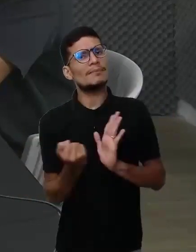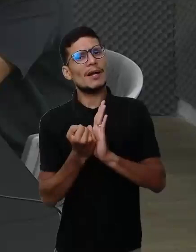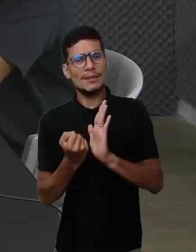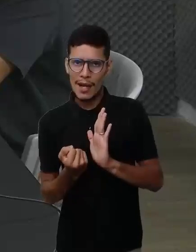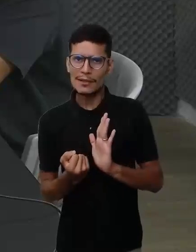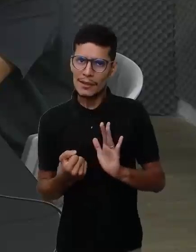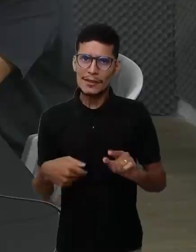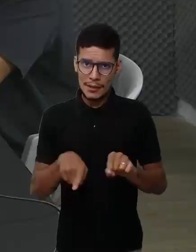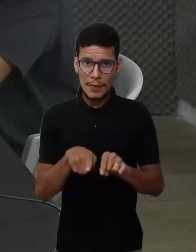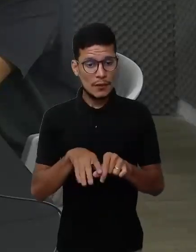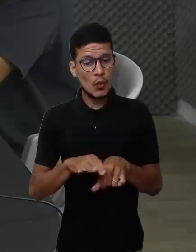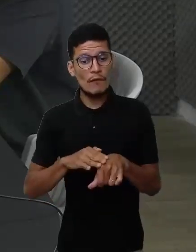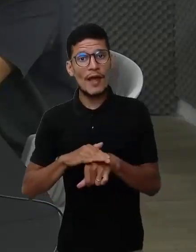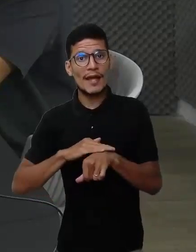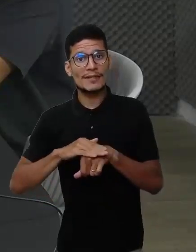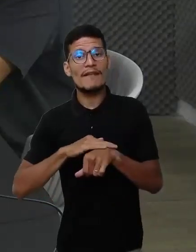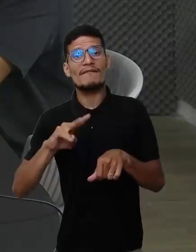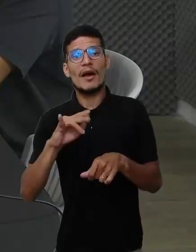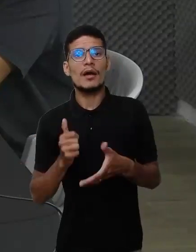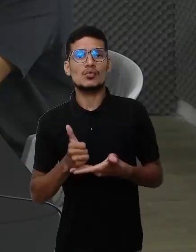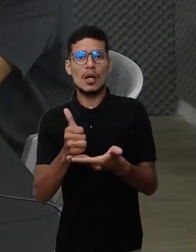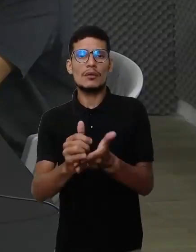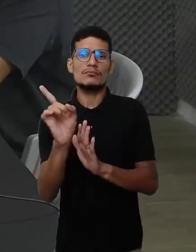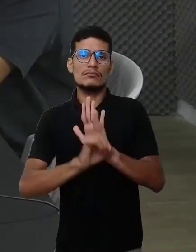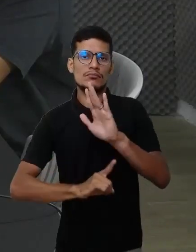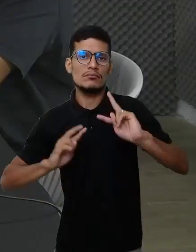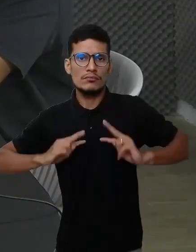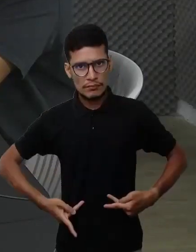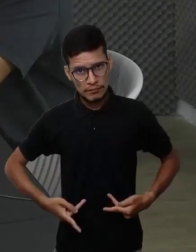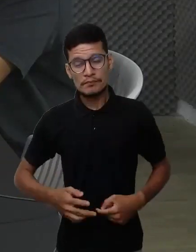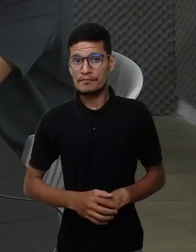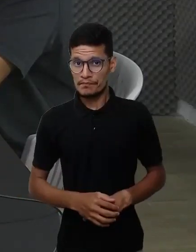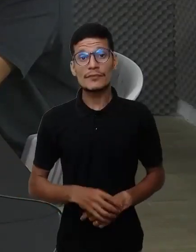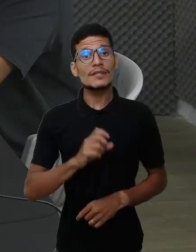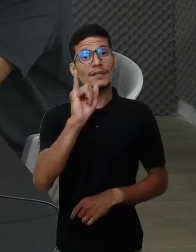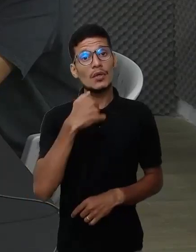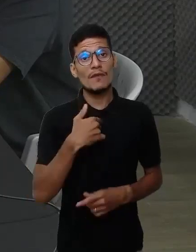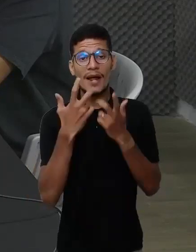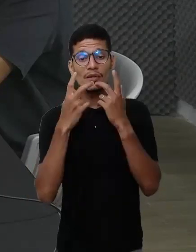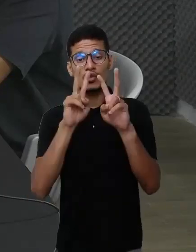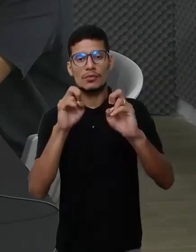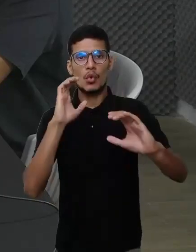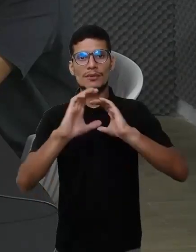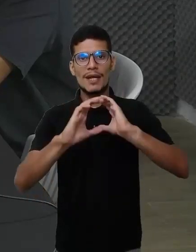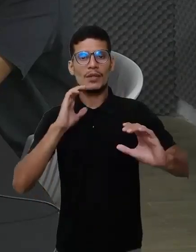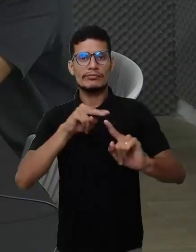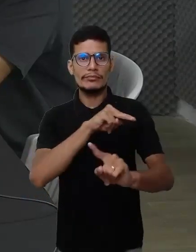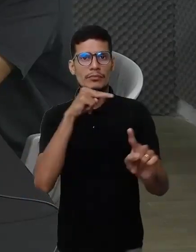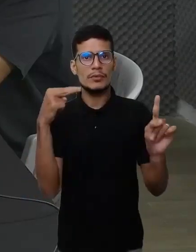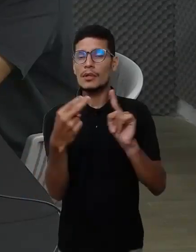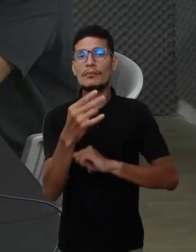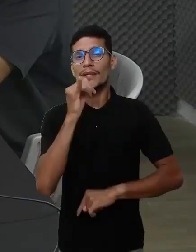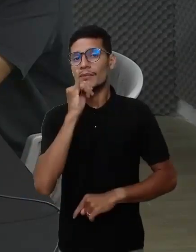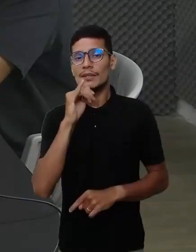gente entende que essa nossa conversa contribui para os direitos humanos. Sim. Então, quando a gente fala da comunicação, e na perspectiva, por exemplo,